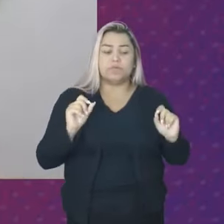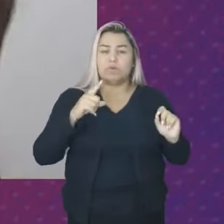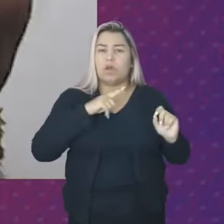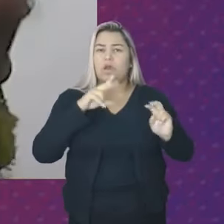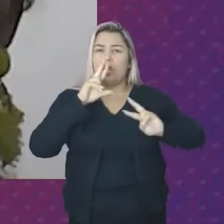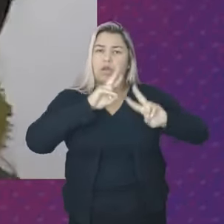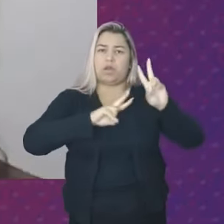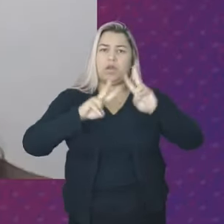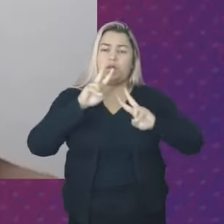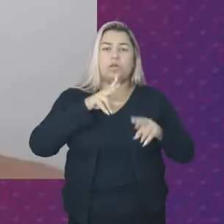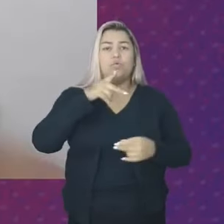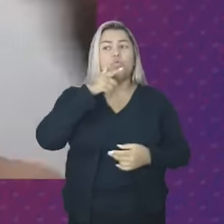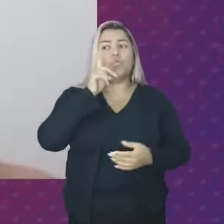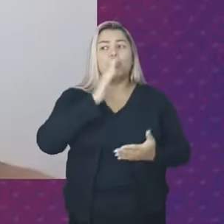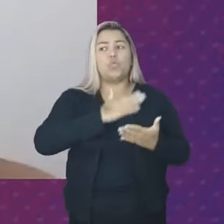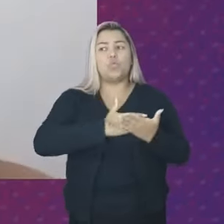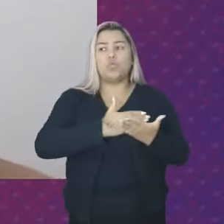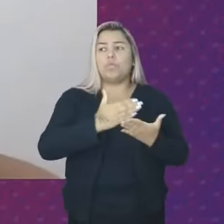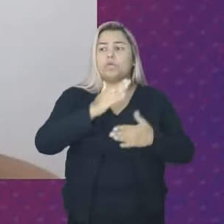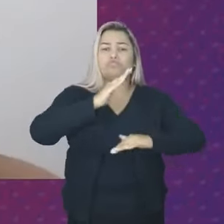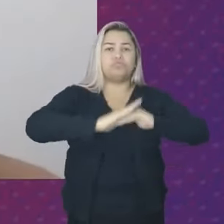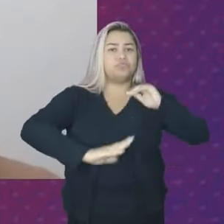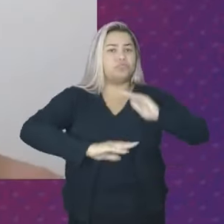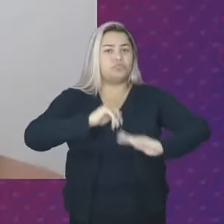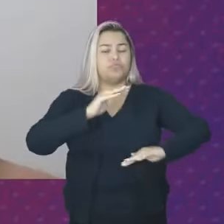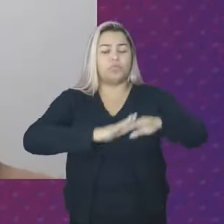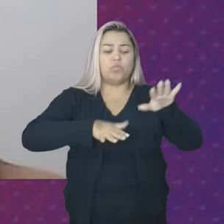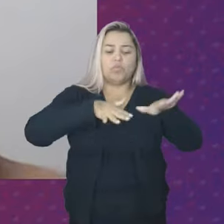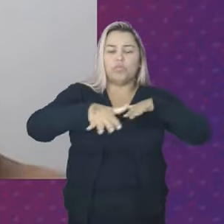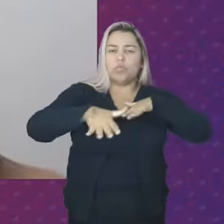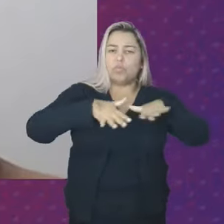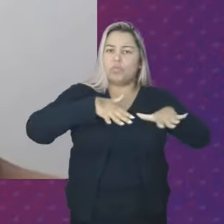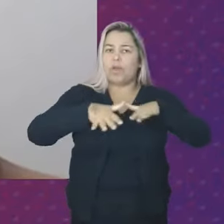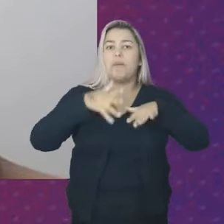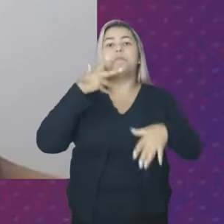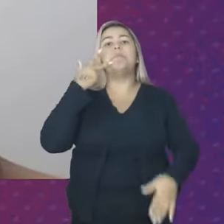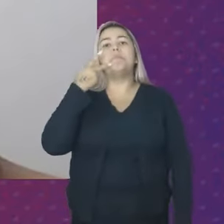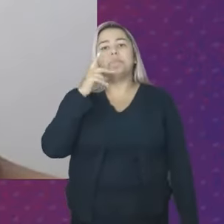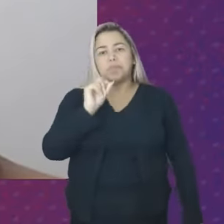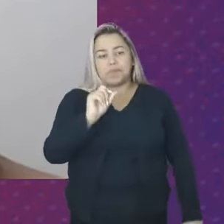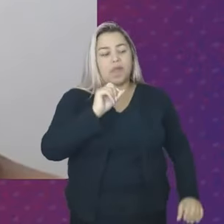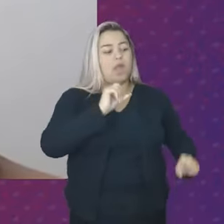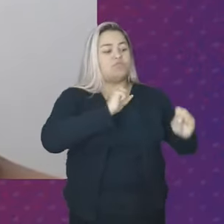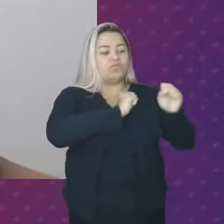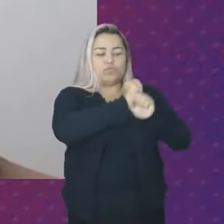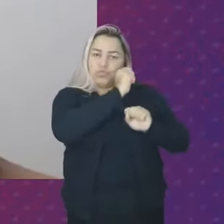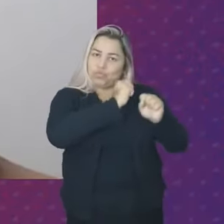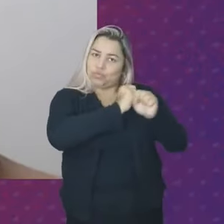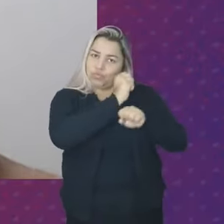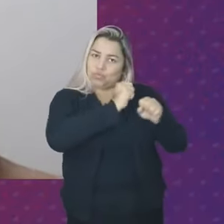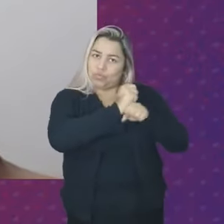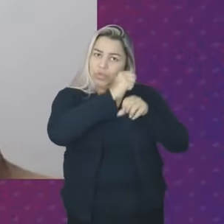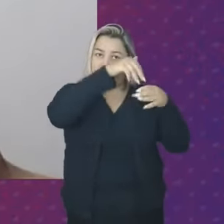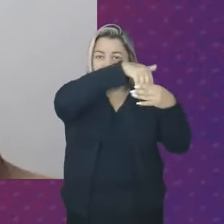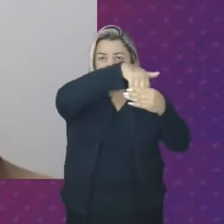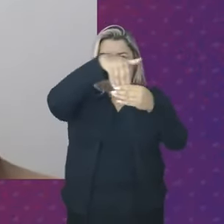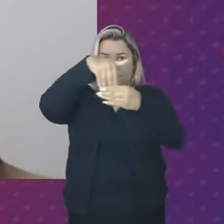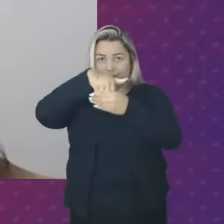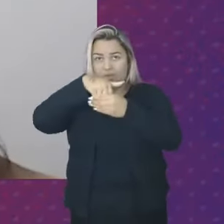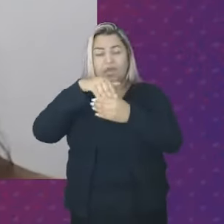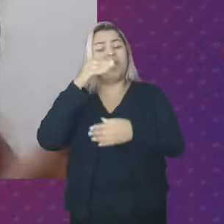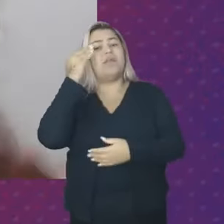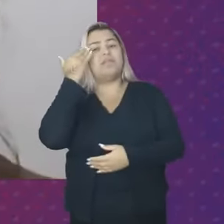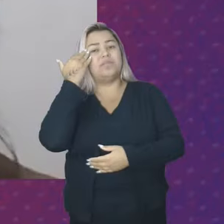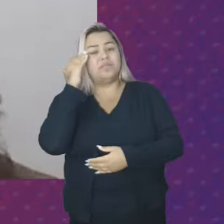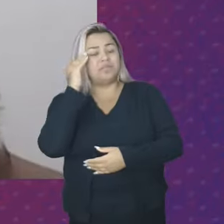vistas antes de começar qualquer movimentação para a construção de uma plataforma eleitoral é